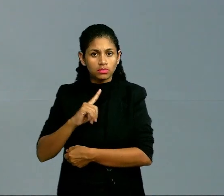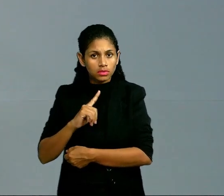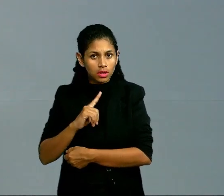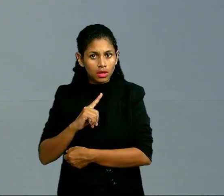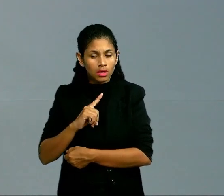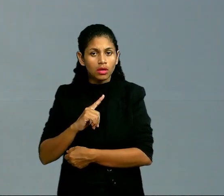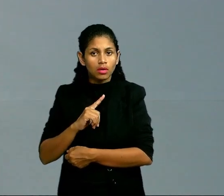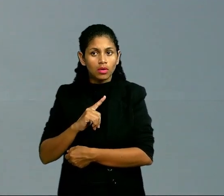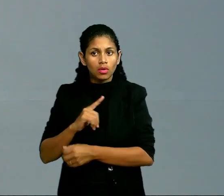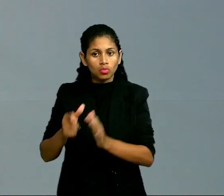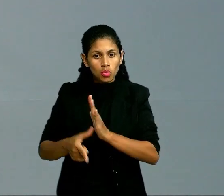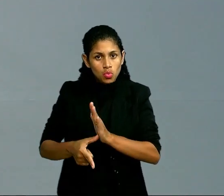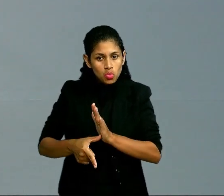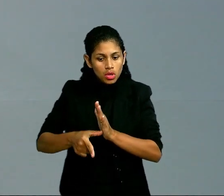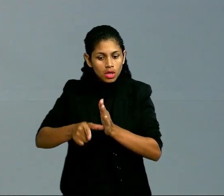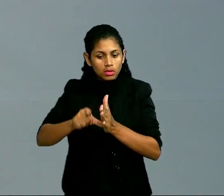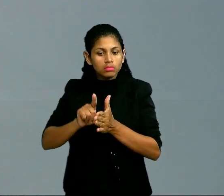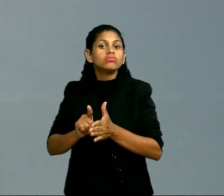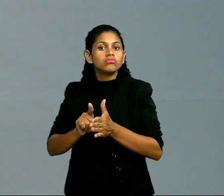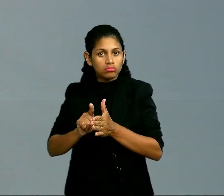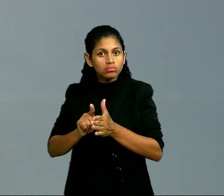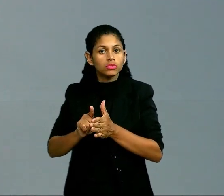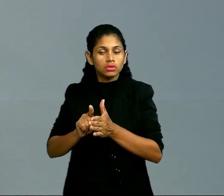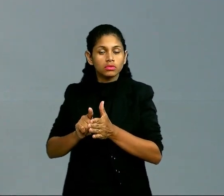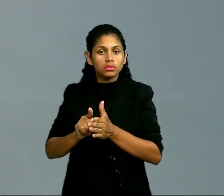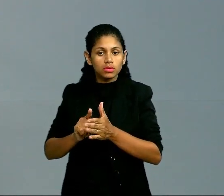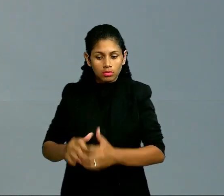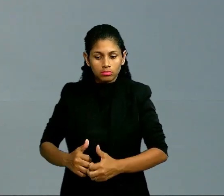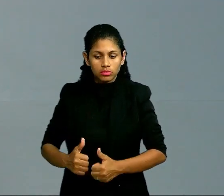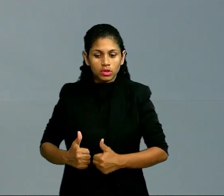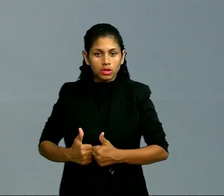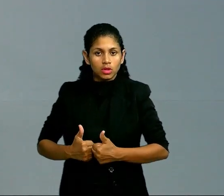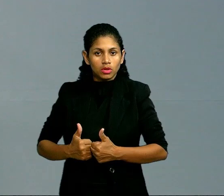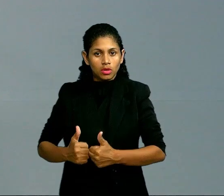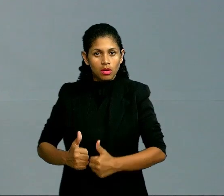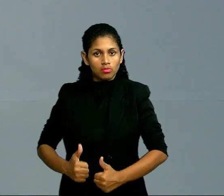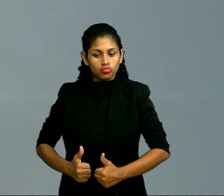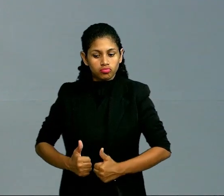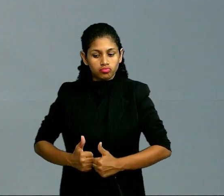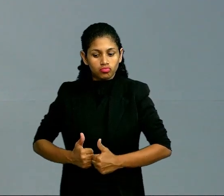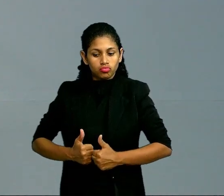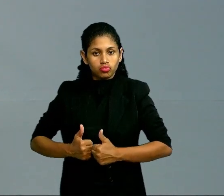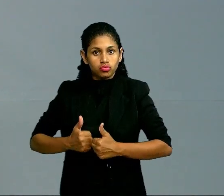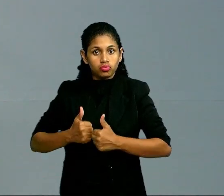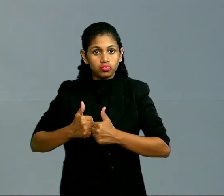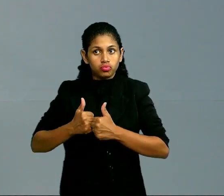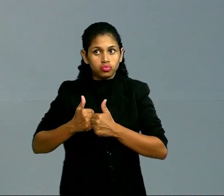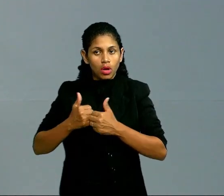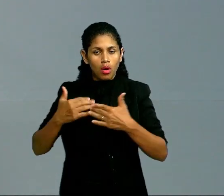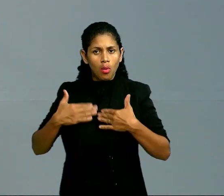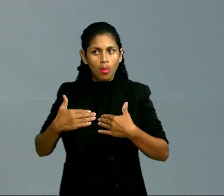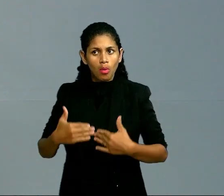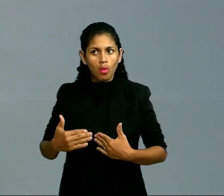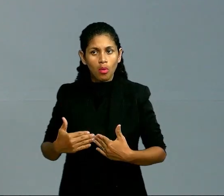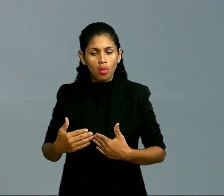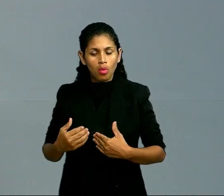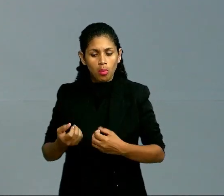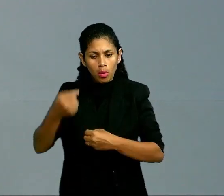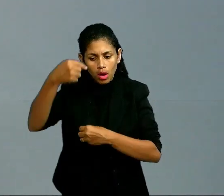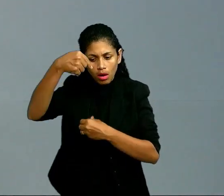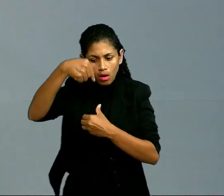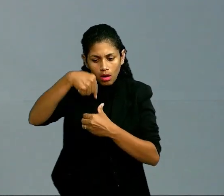vírus, tive contato com um vírus forte, né? Então, o teu corpo reconheceu, opa, eu conheço esse vírus. Então, eu vou